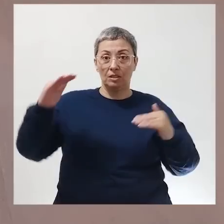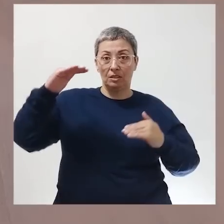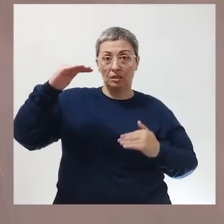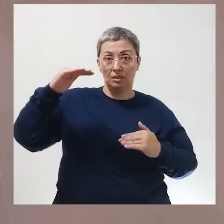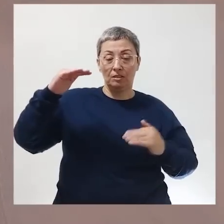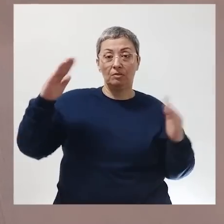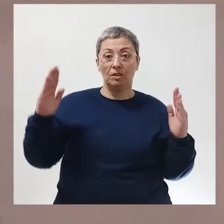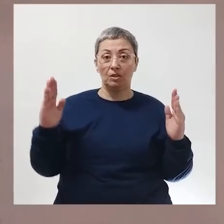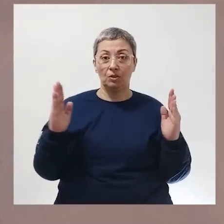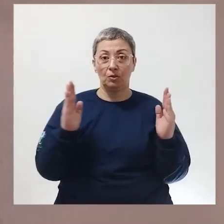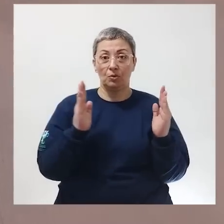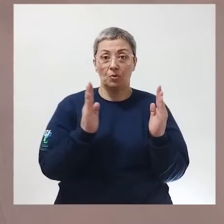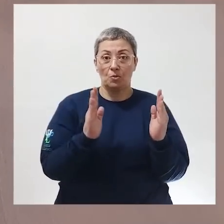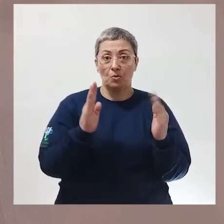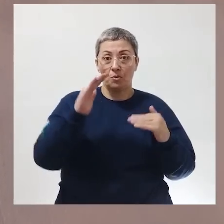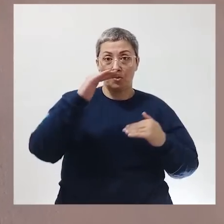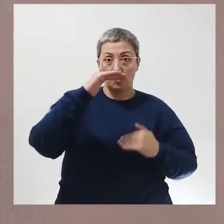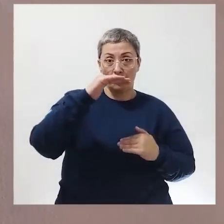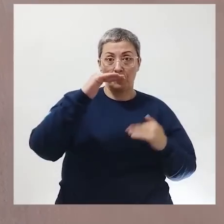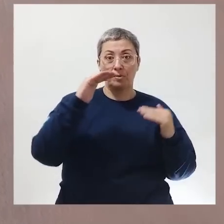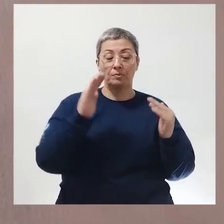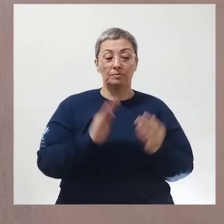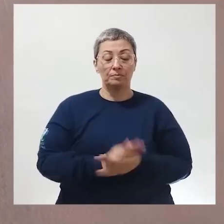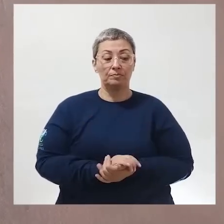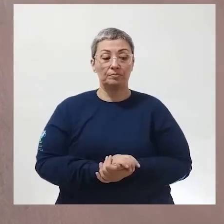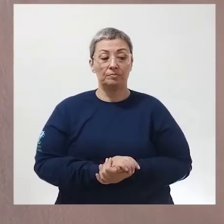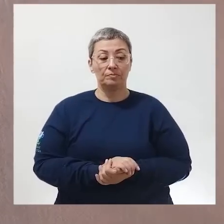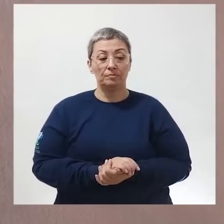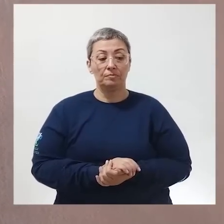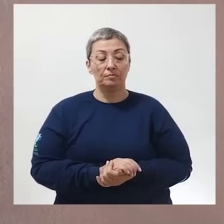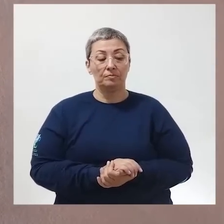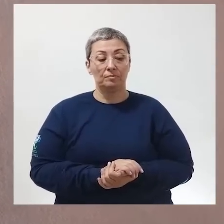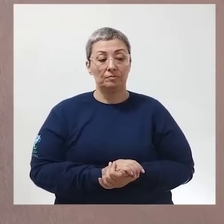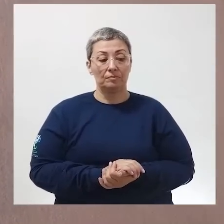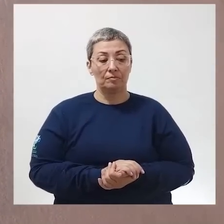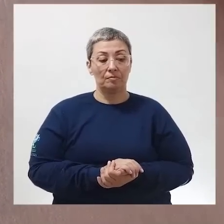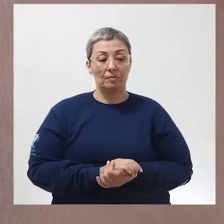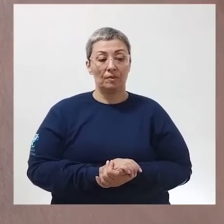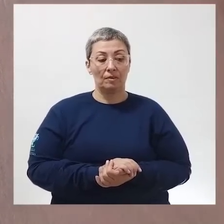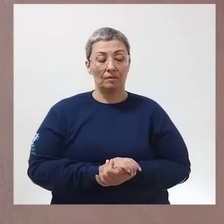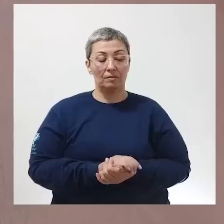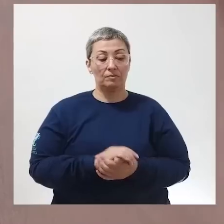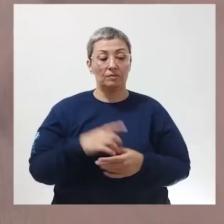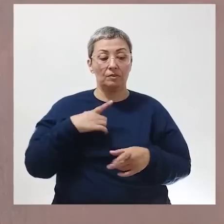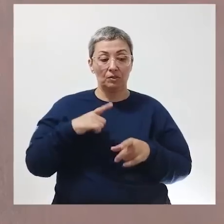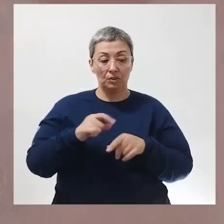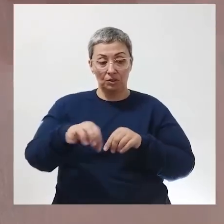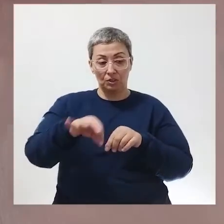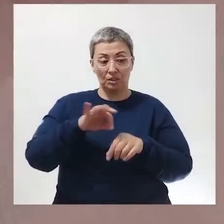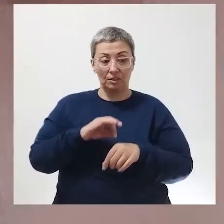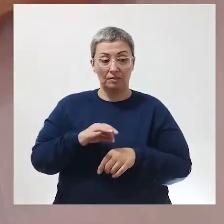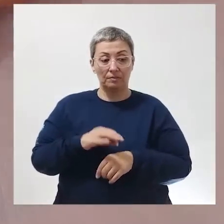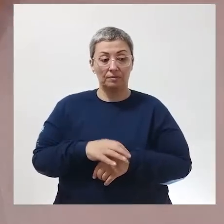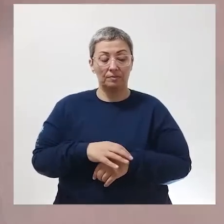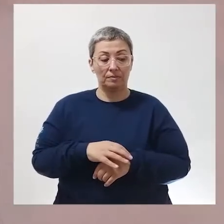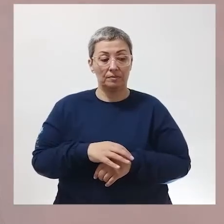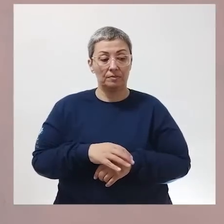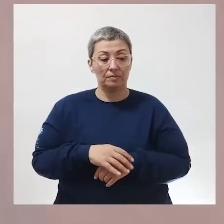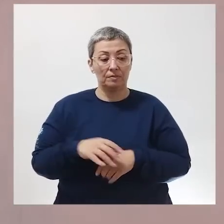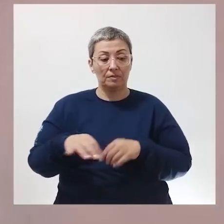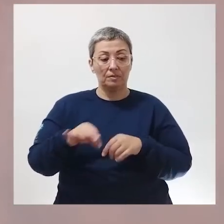retangular numa folha quadrada, tá vendo? Aí eu vou tirar